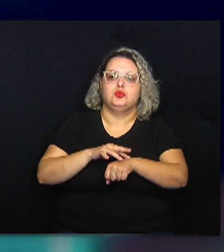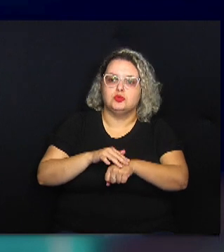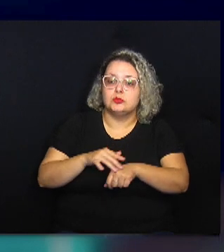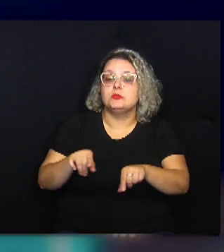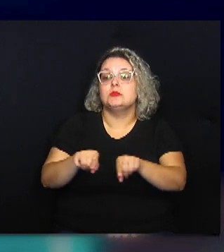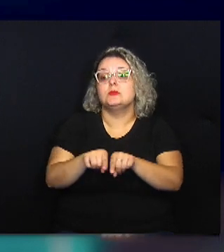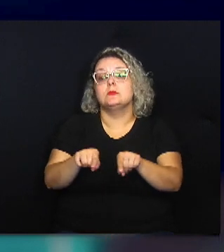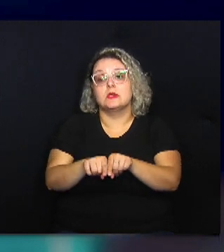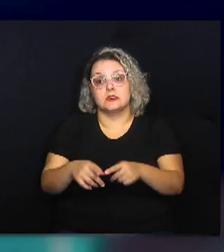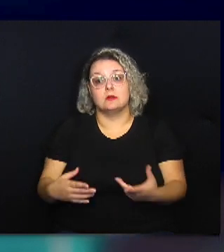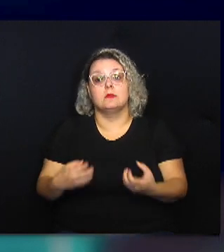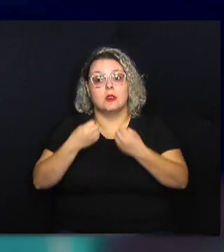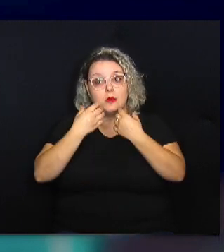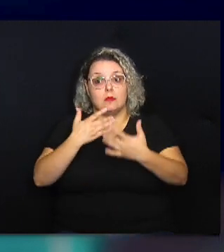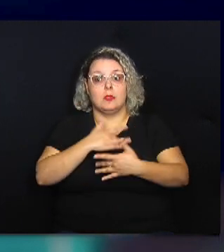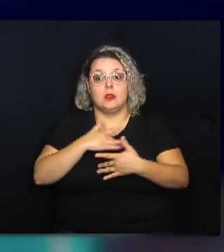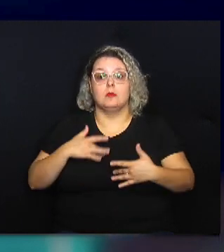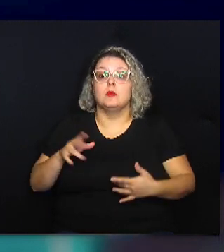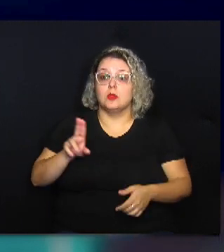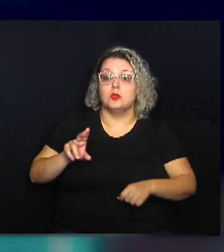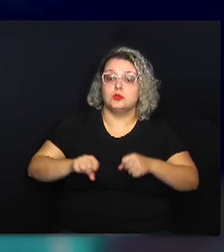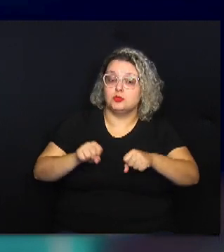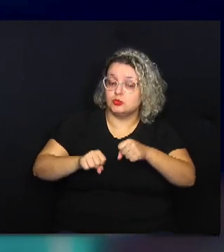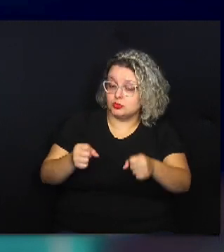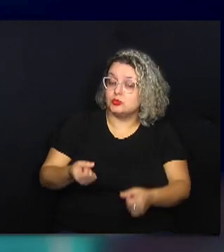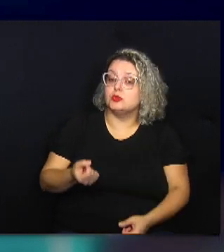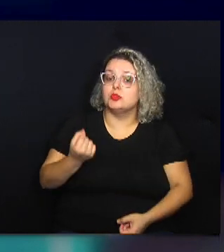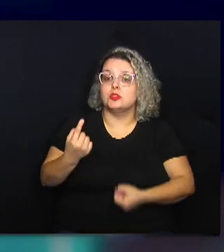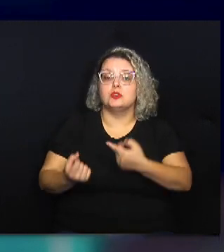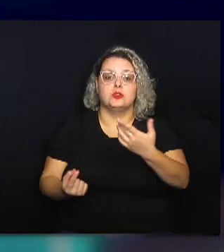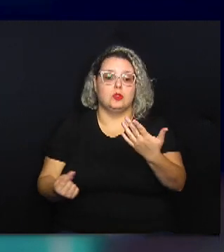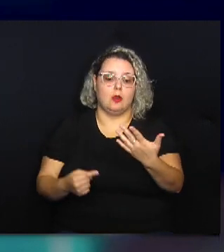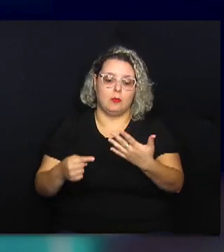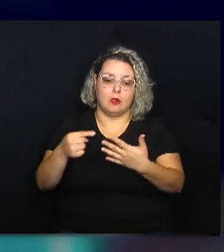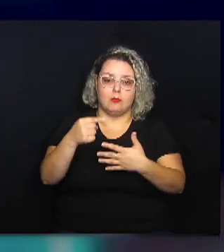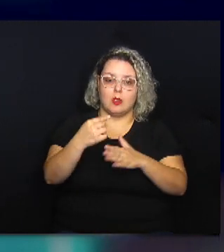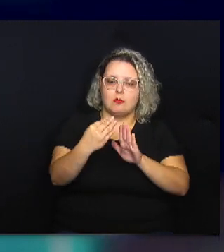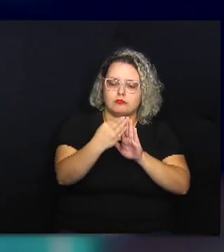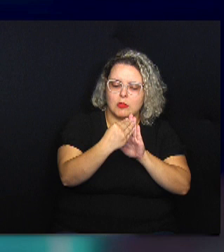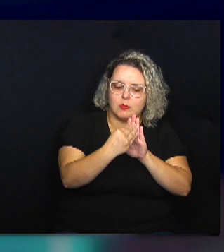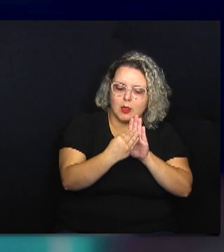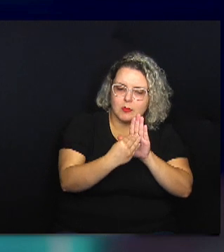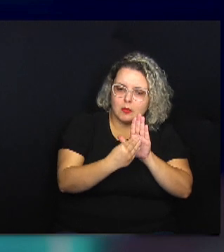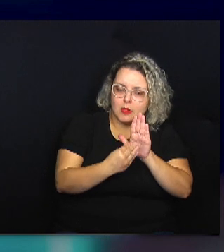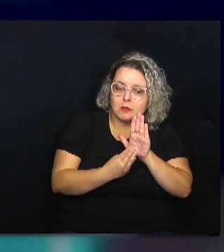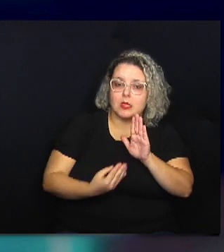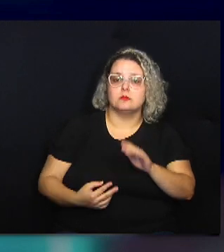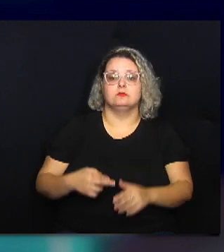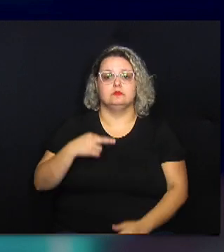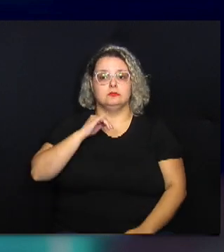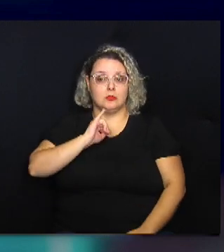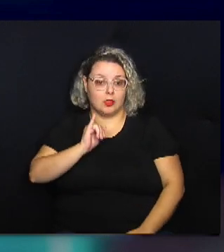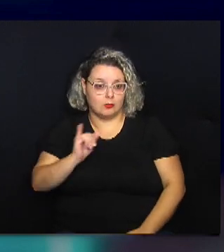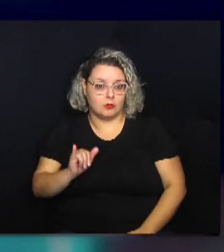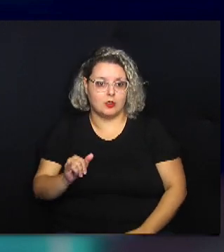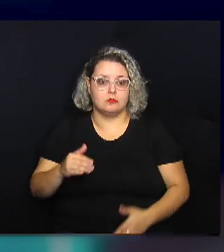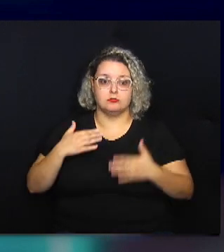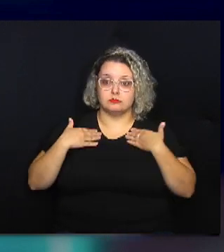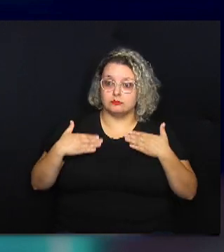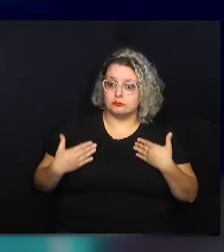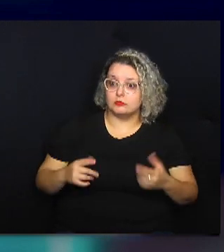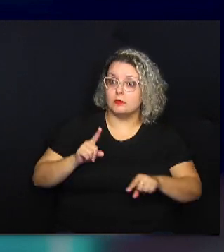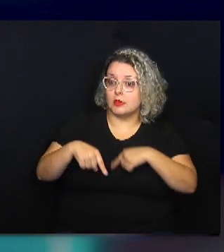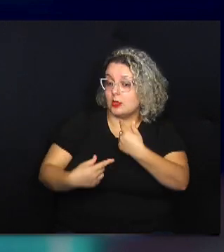bem-estar por estar utilizando a bicicleta né E aqui alguns extratos né do dos relatos né então condicionamento físico para outras